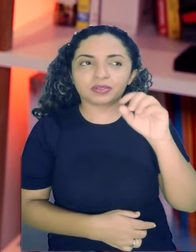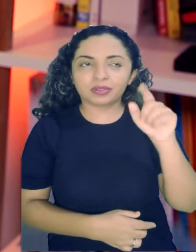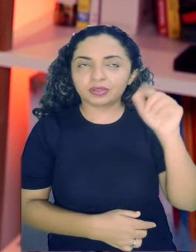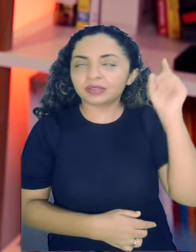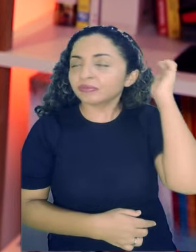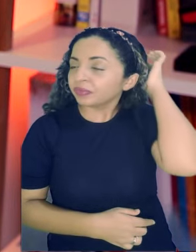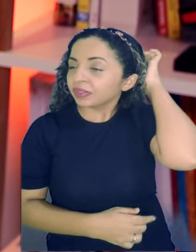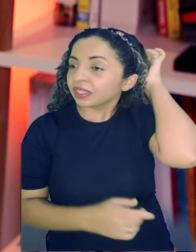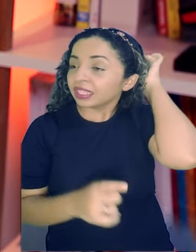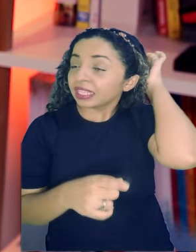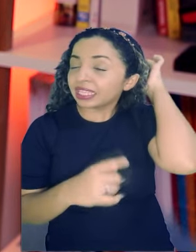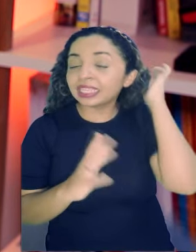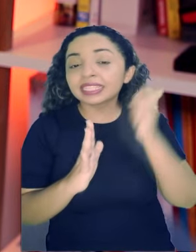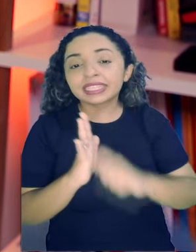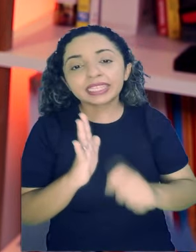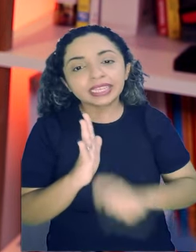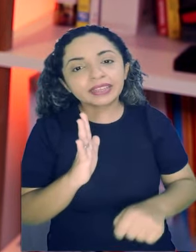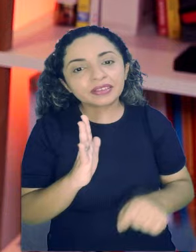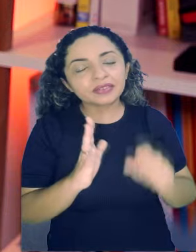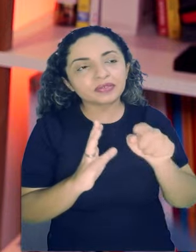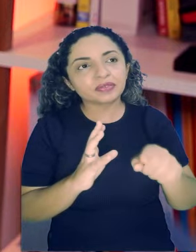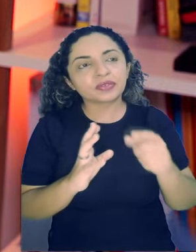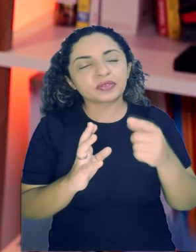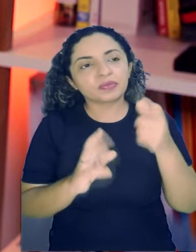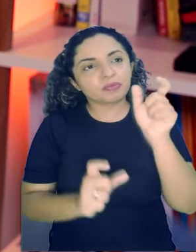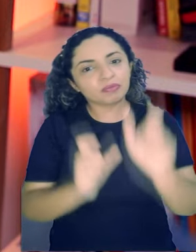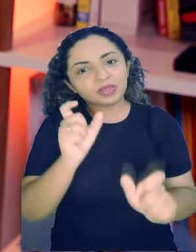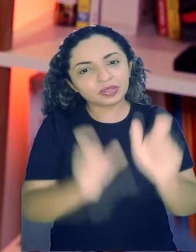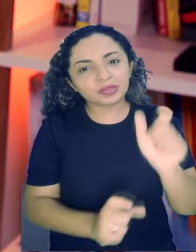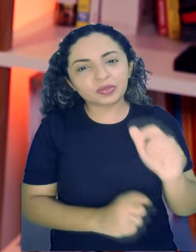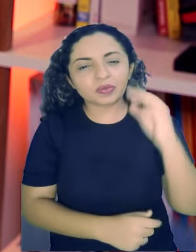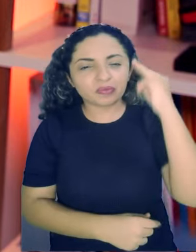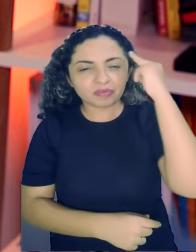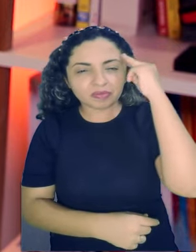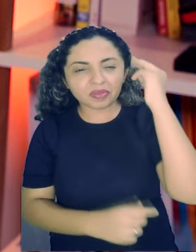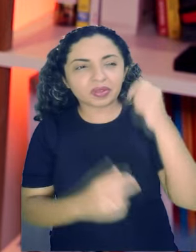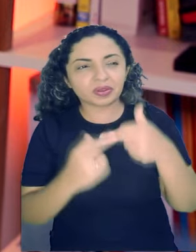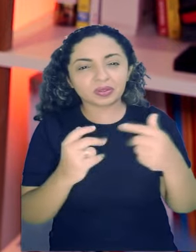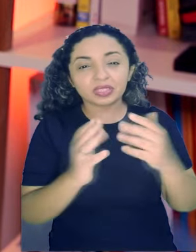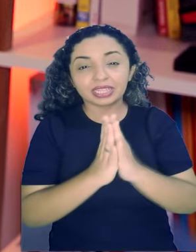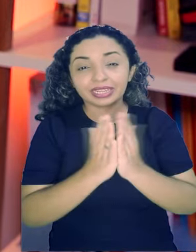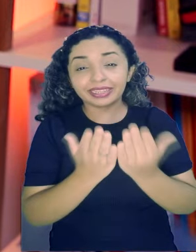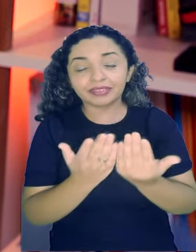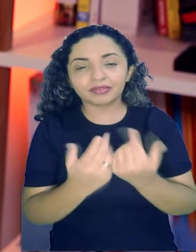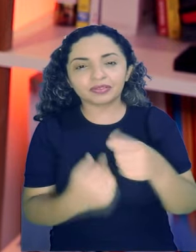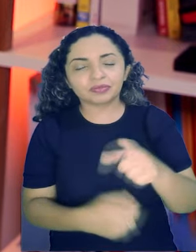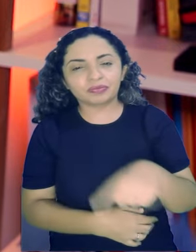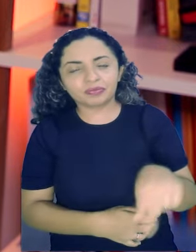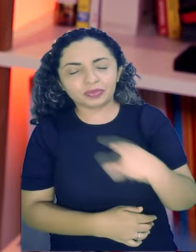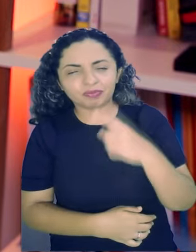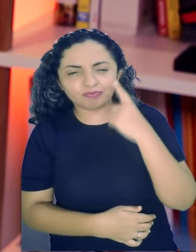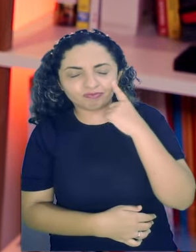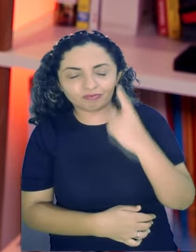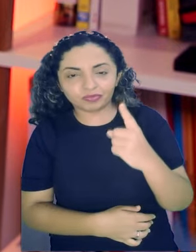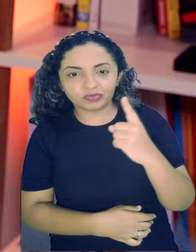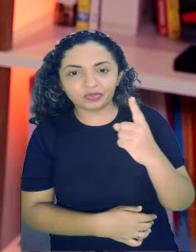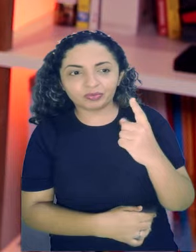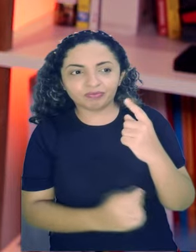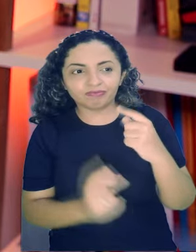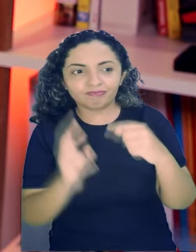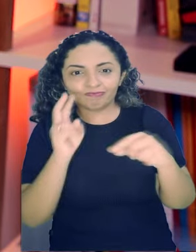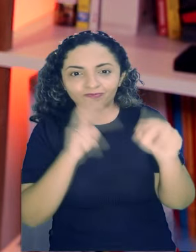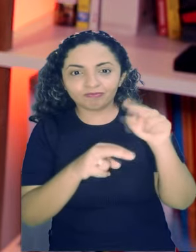lindamente sobre muitos romances, sobre muitos personagens marcantes, é necessário que a gente pare para